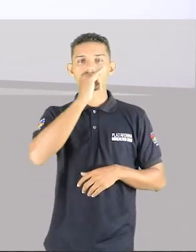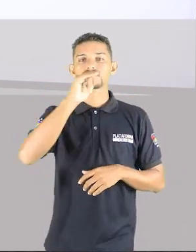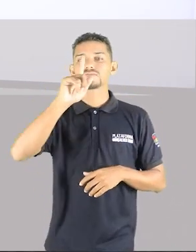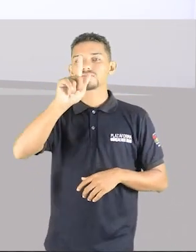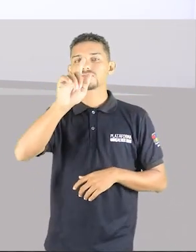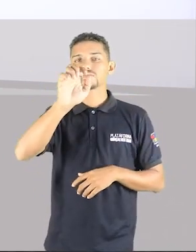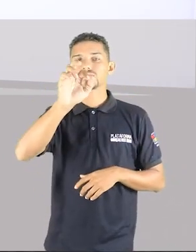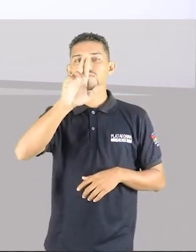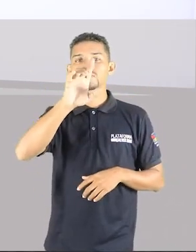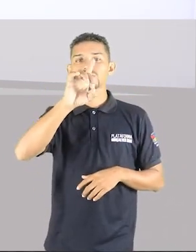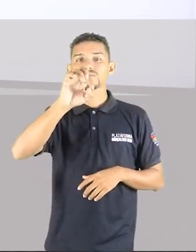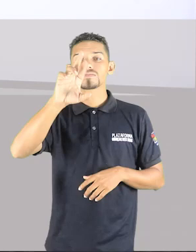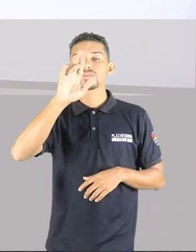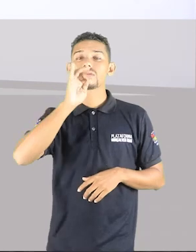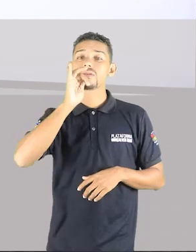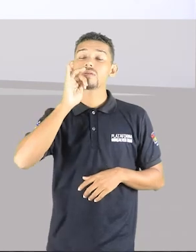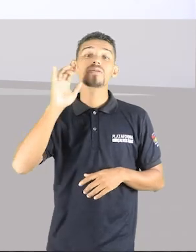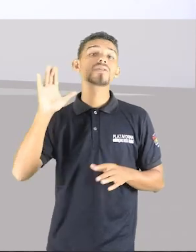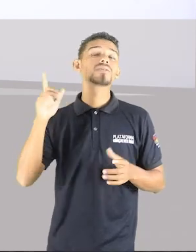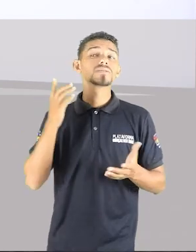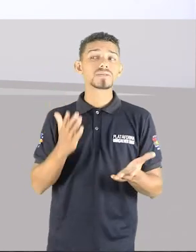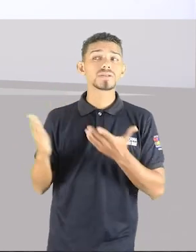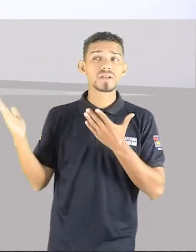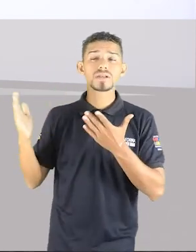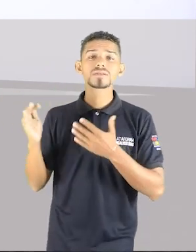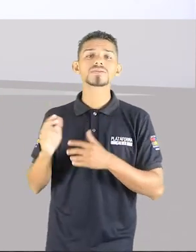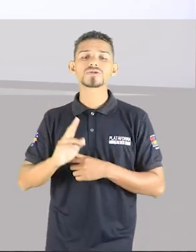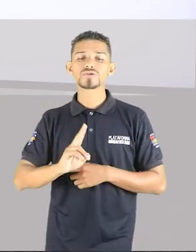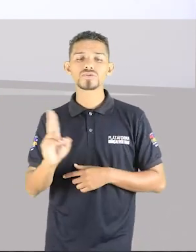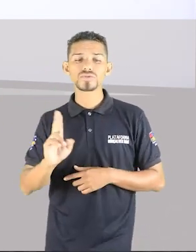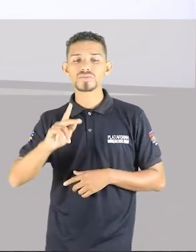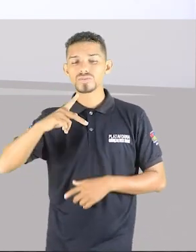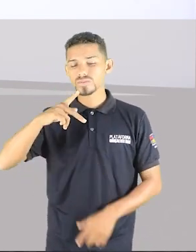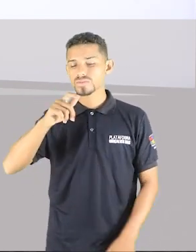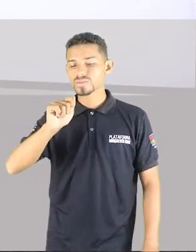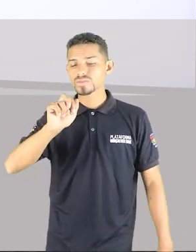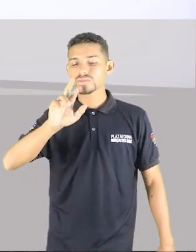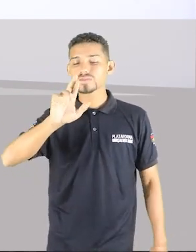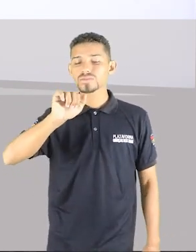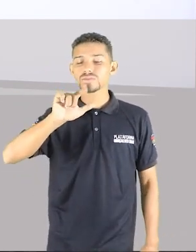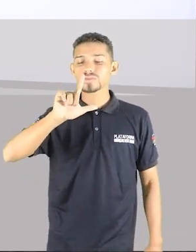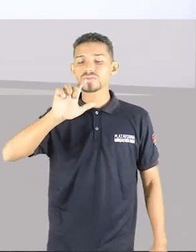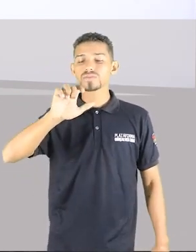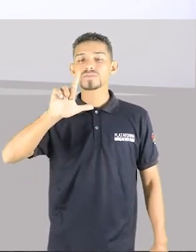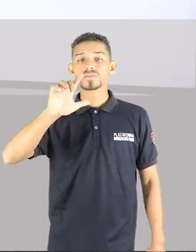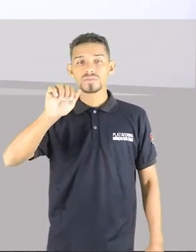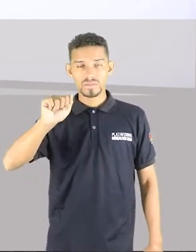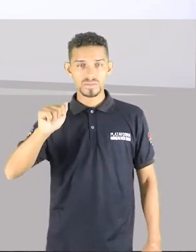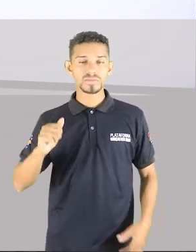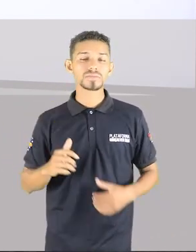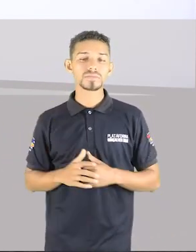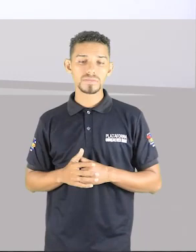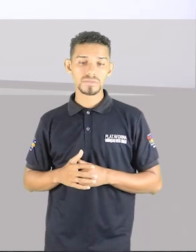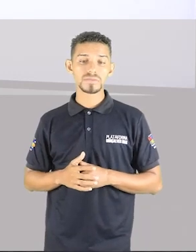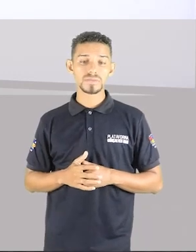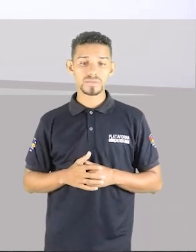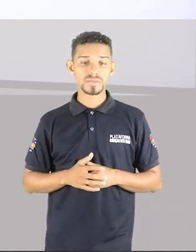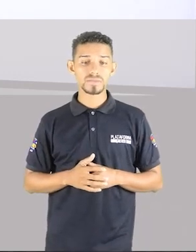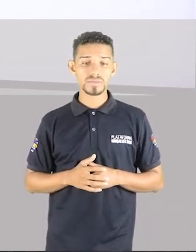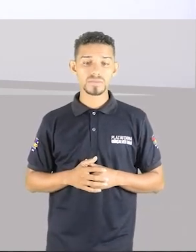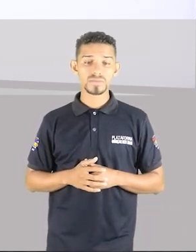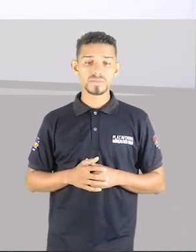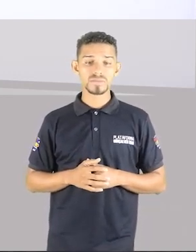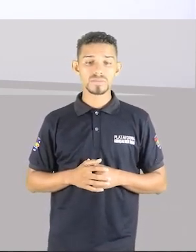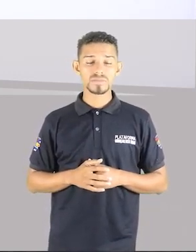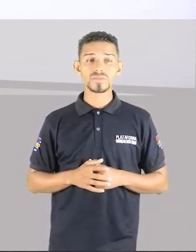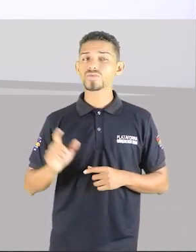gerador Então essa Associação ela é chamada de paralela associação em paralelo o que que